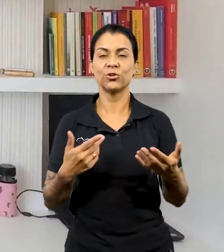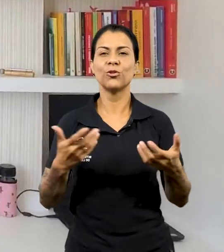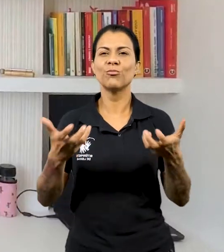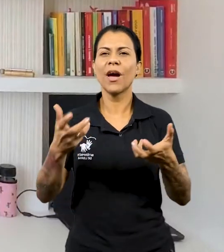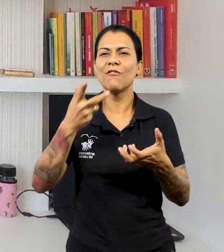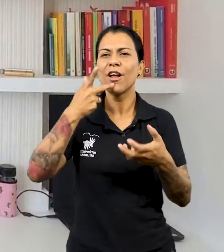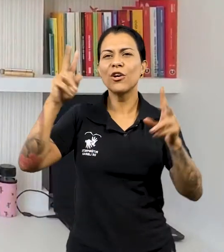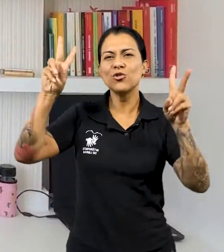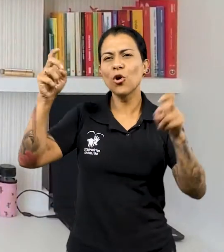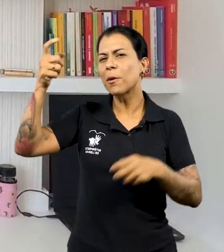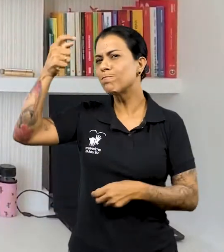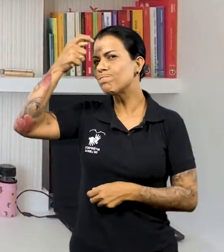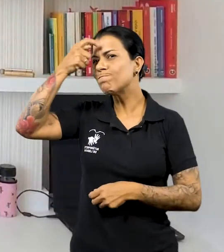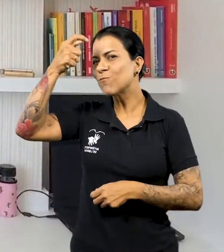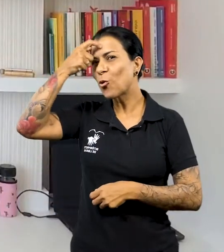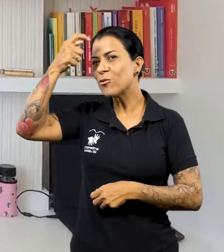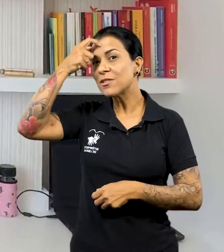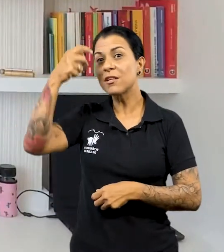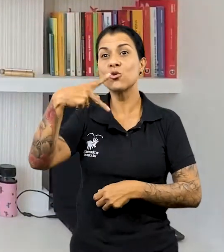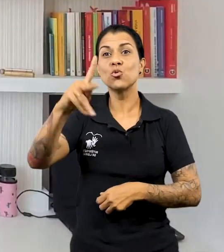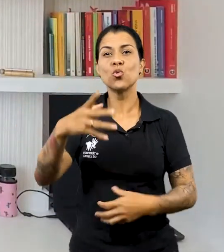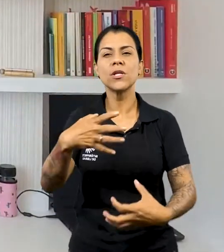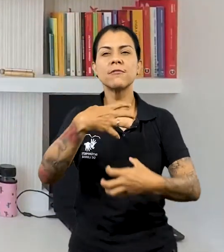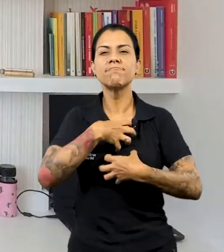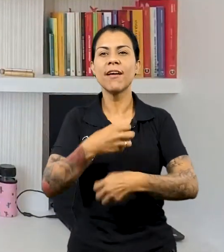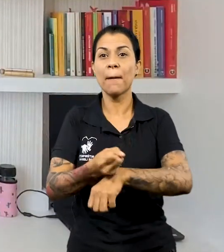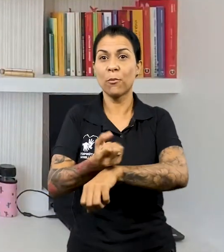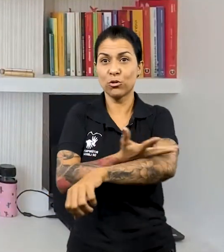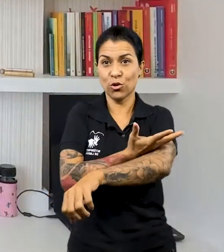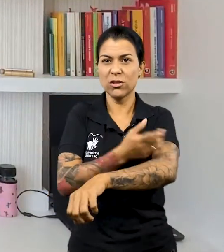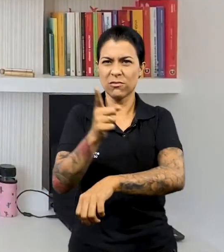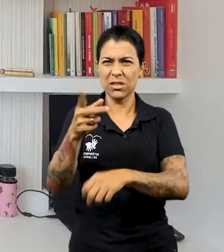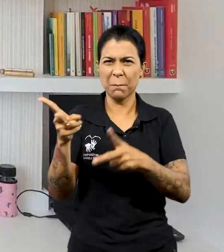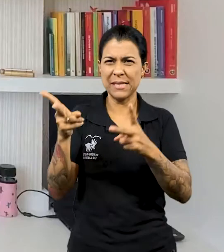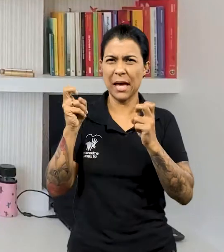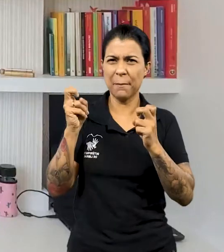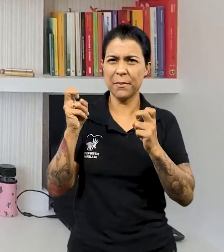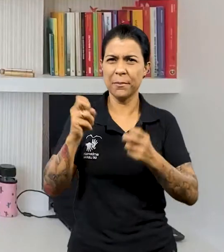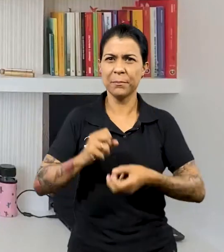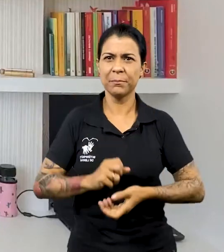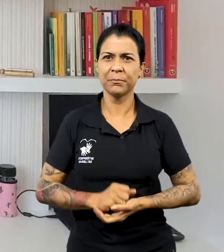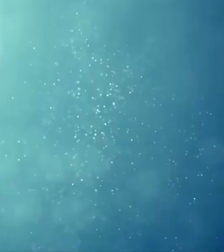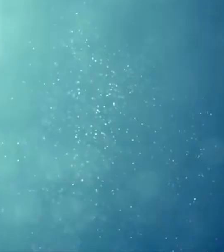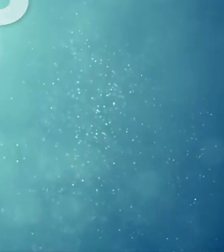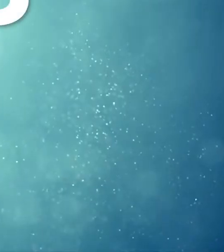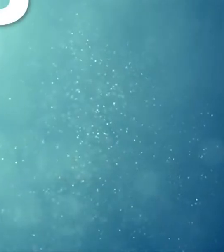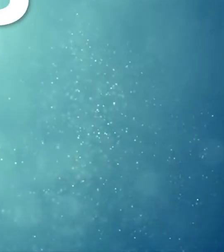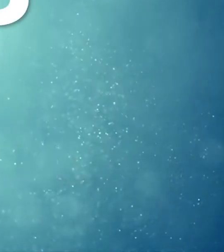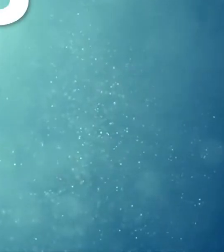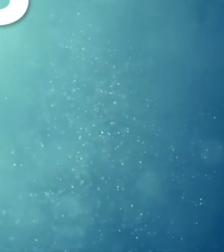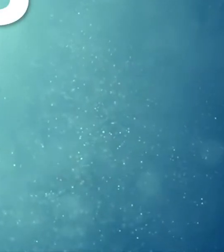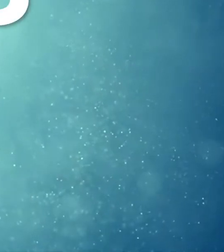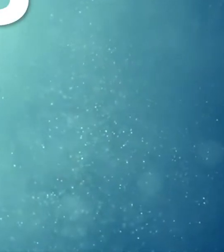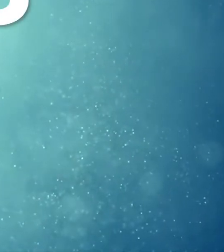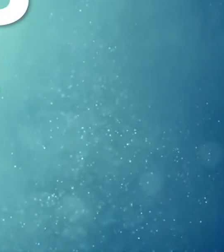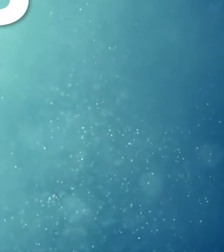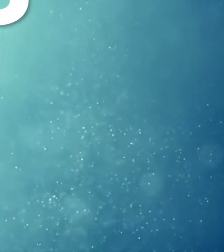Hoje eu gostaria de falar sobre a consciência emocional. Você costuma estar atento ao que está sentindo?